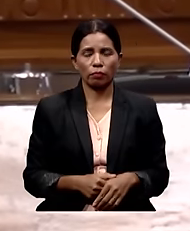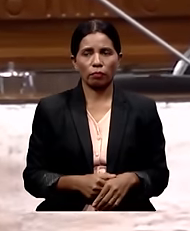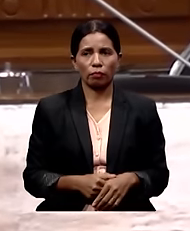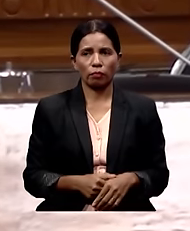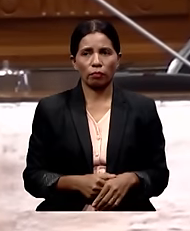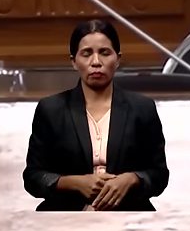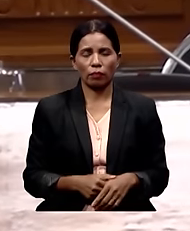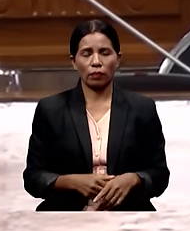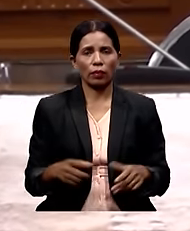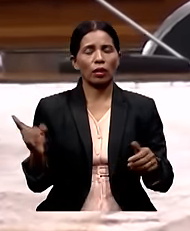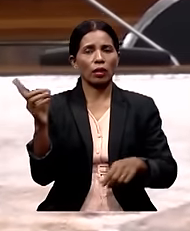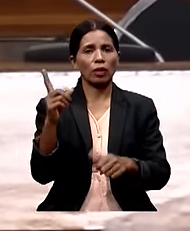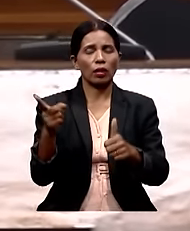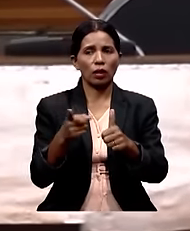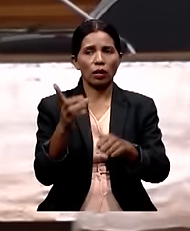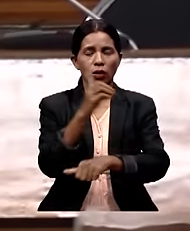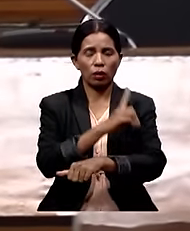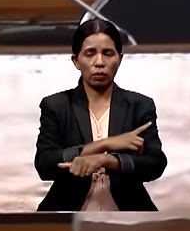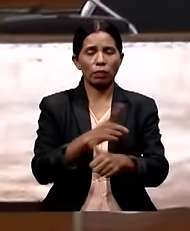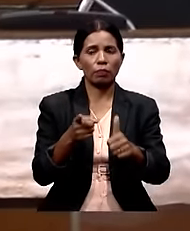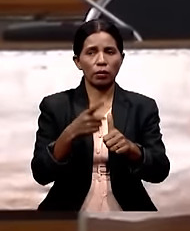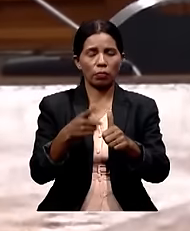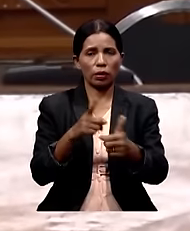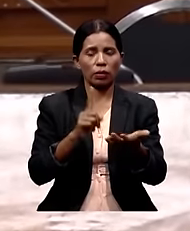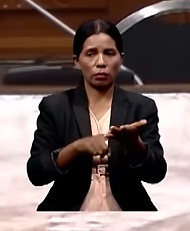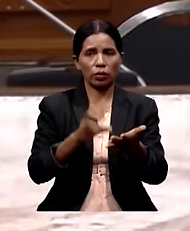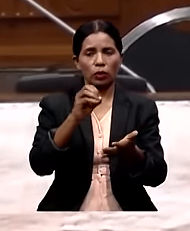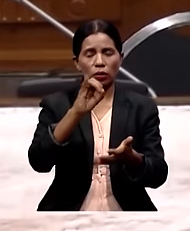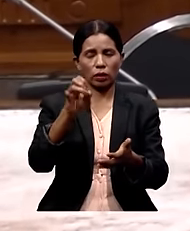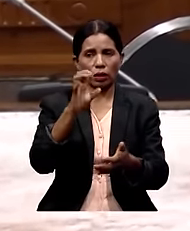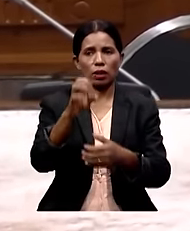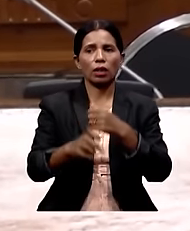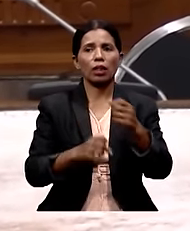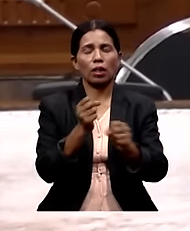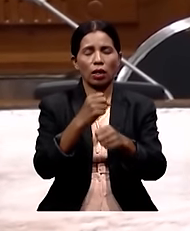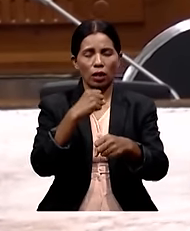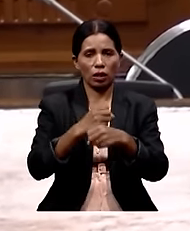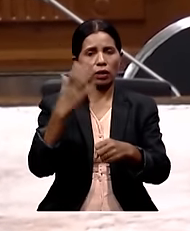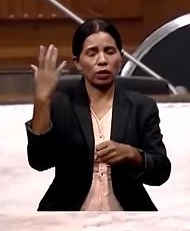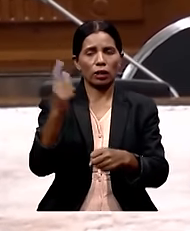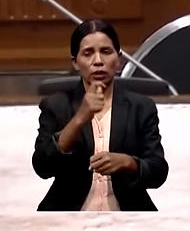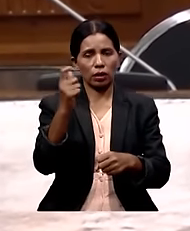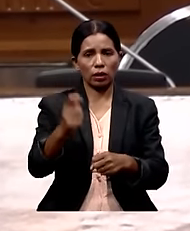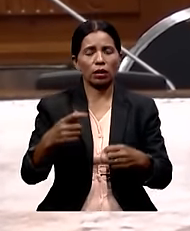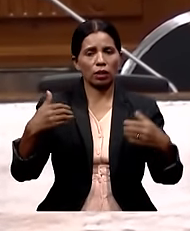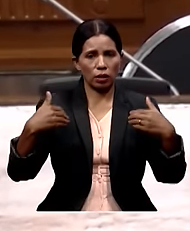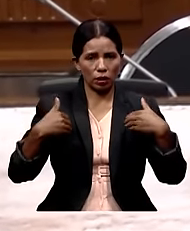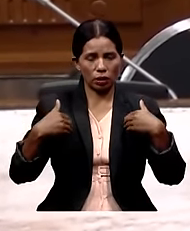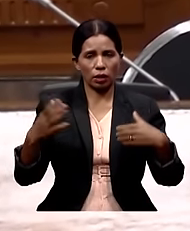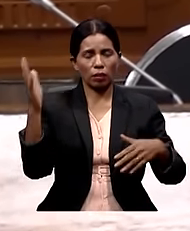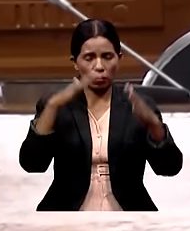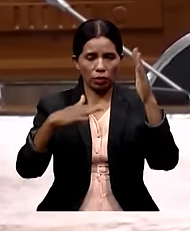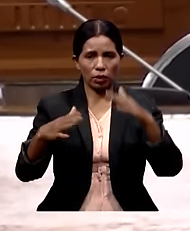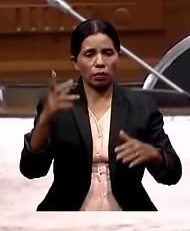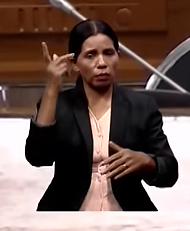E agora o primeiro debate do Orçamento Geral do Estado tinha de rua rua nulo resinhat, ne beha lá o e a terça ne moço desentendimento